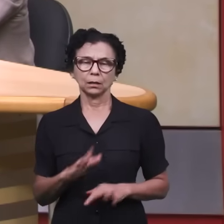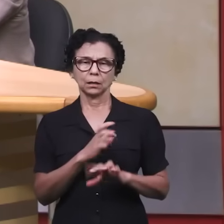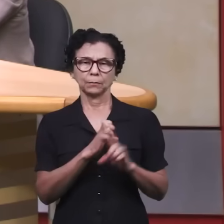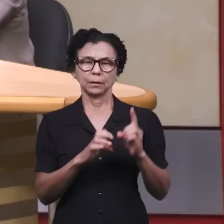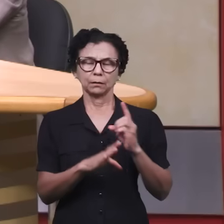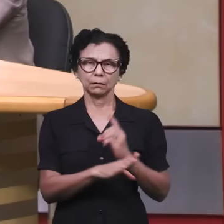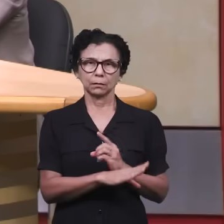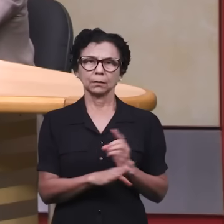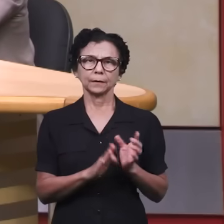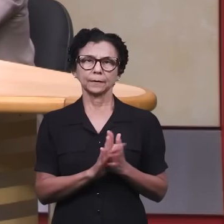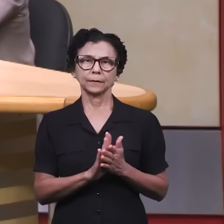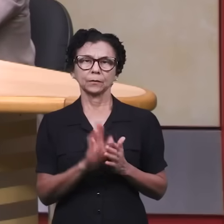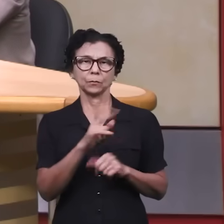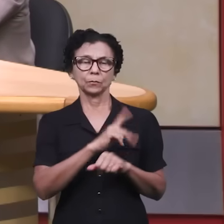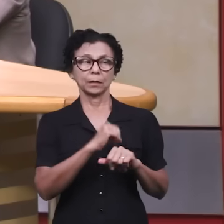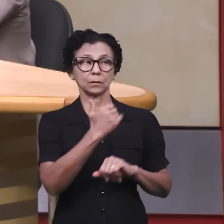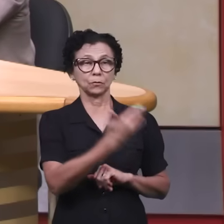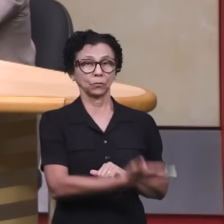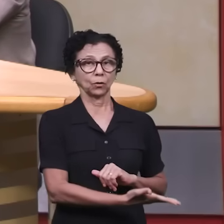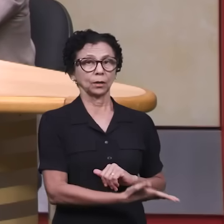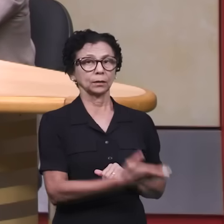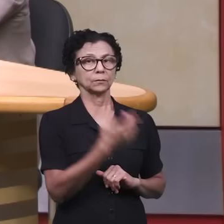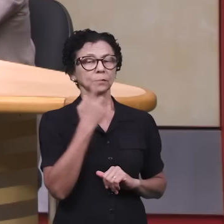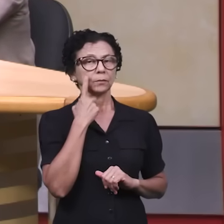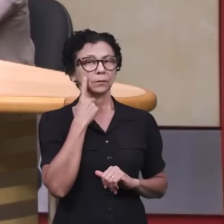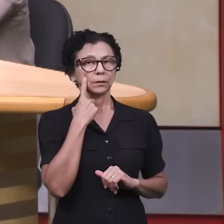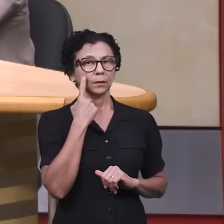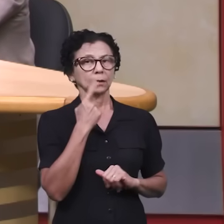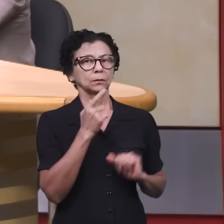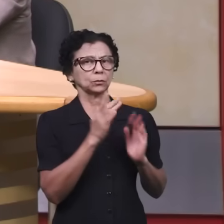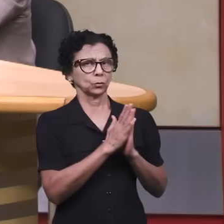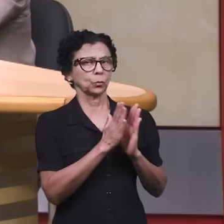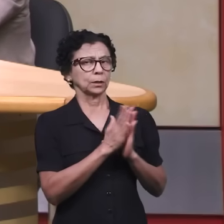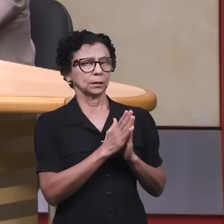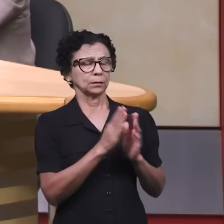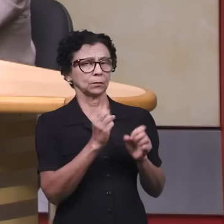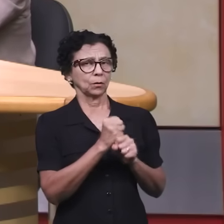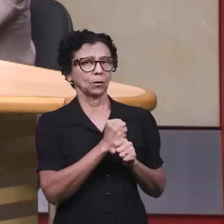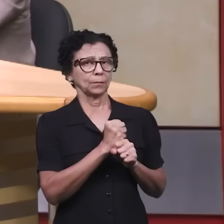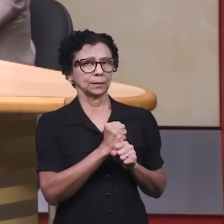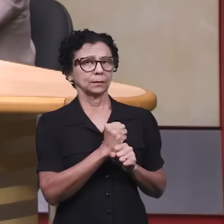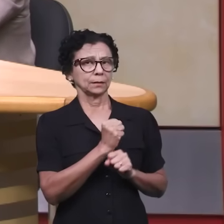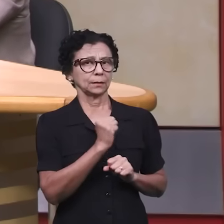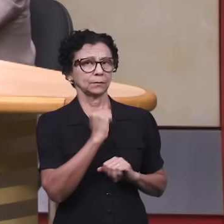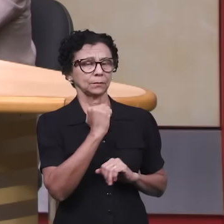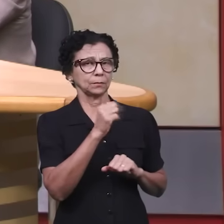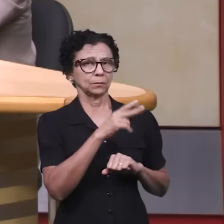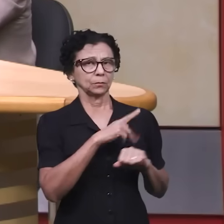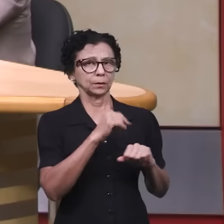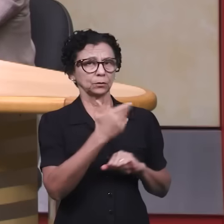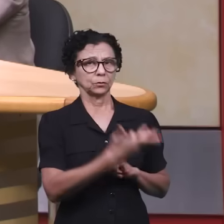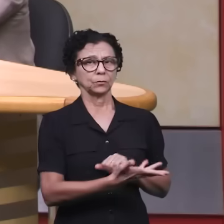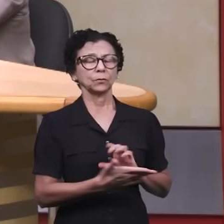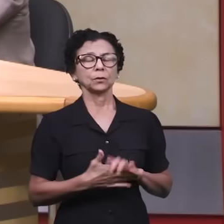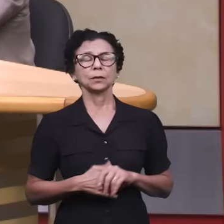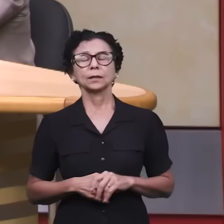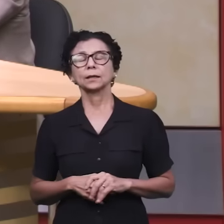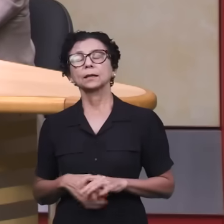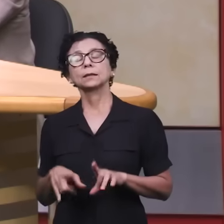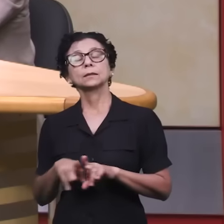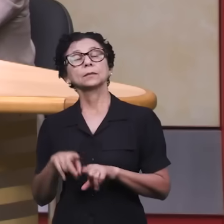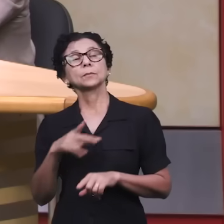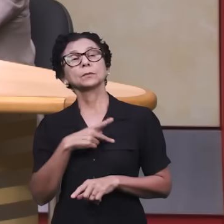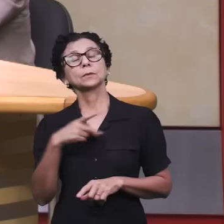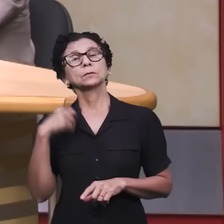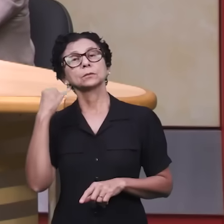mês onde nós oramos pela obra no exterior. E aproveitar um gancho aqui, o pastor Josias falando, que participa muito da missão